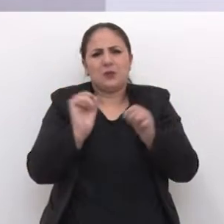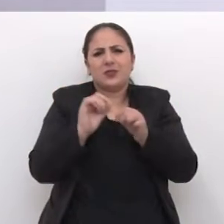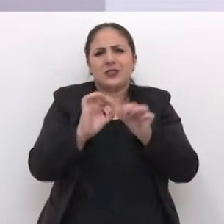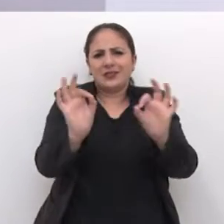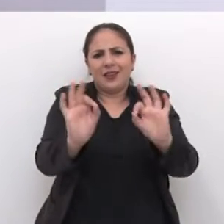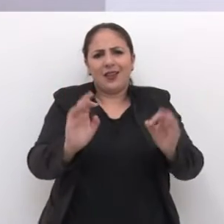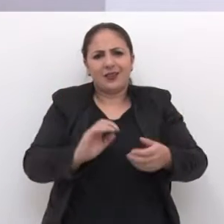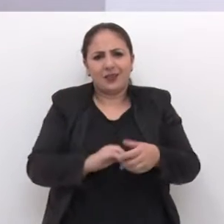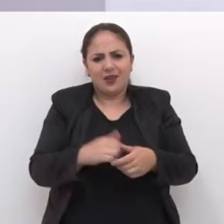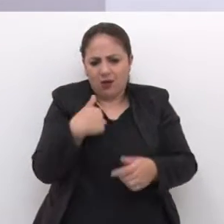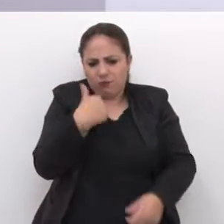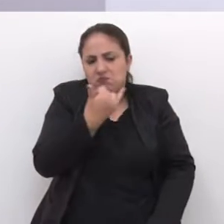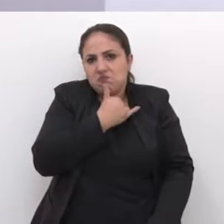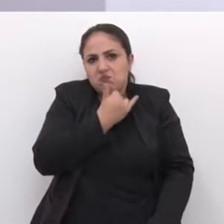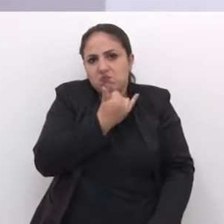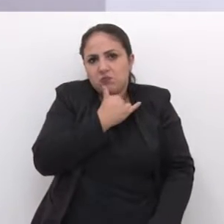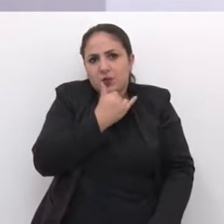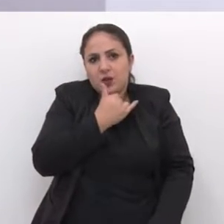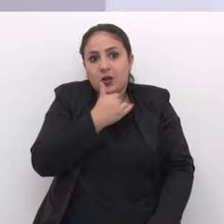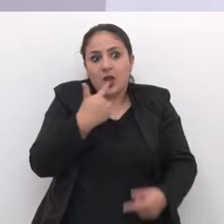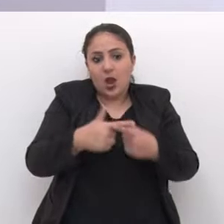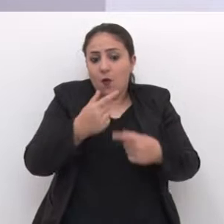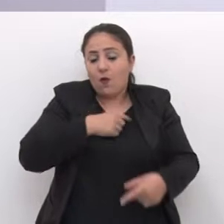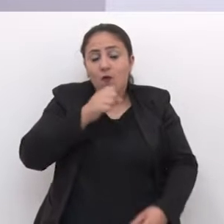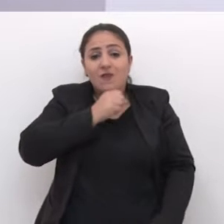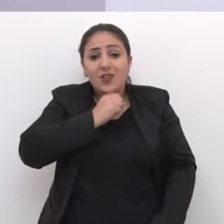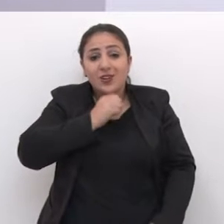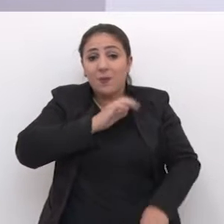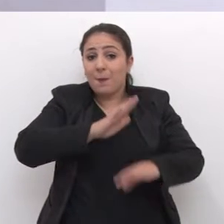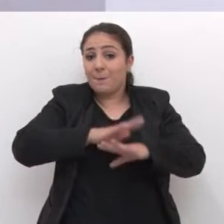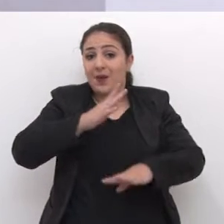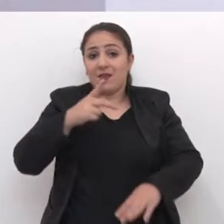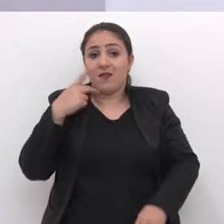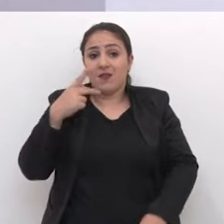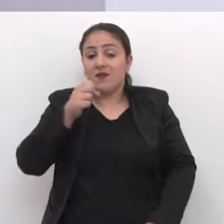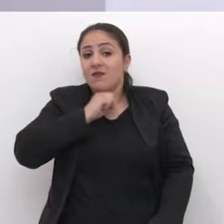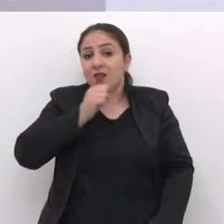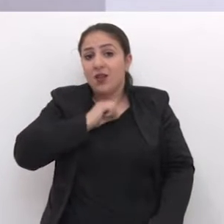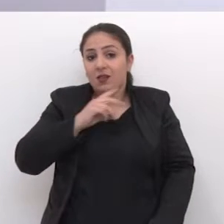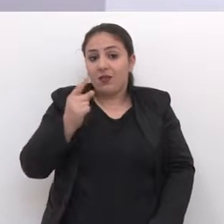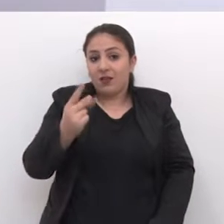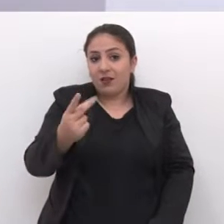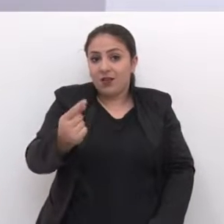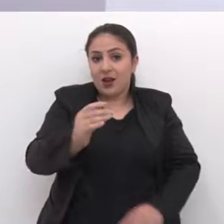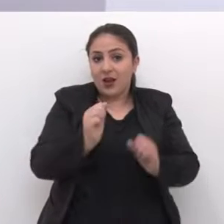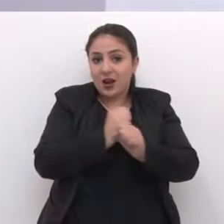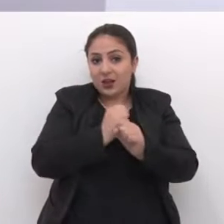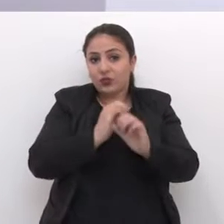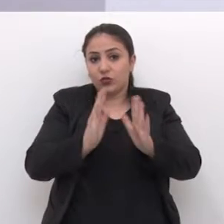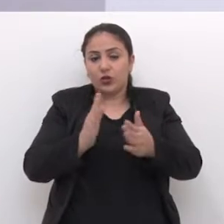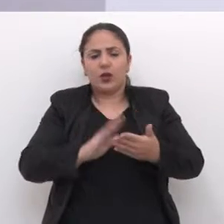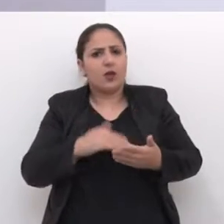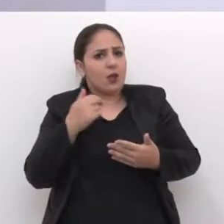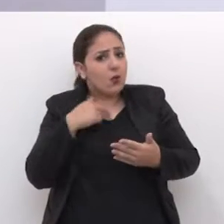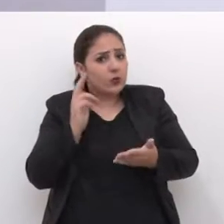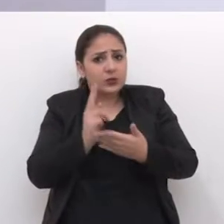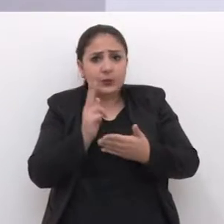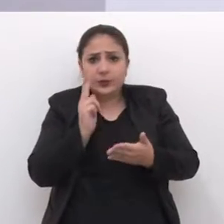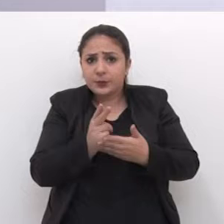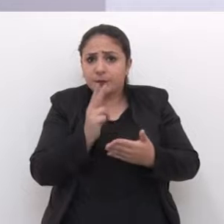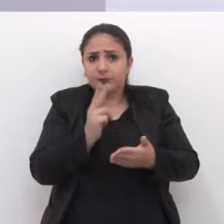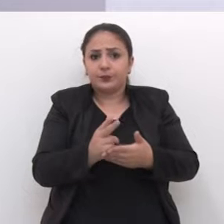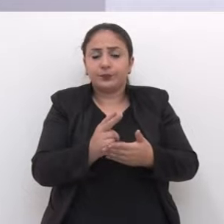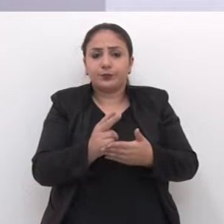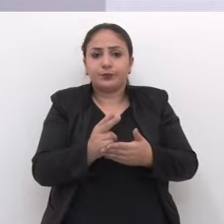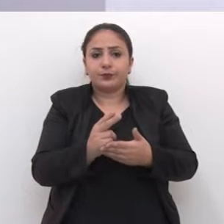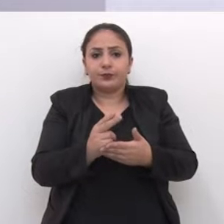nos entristece muito, porque eu acho que eu sou o vereador mais velho nessa casa, com mais tempo de casa, e que eu sempre